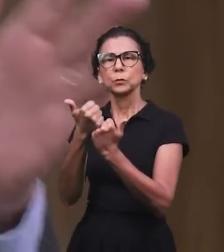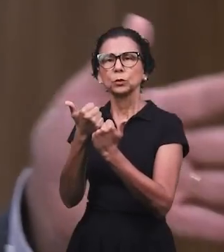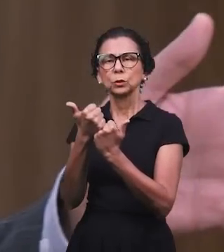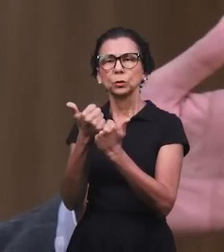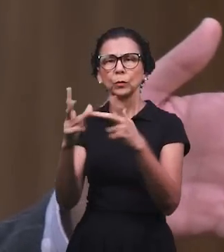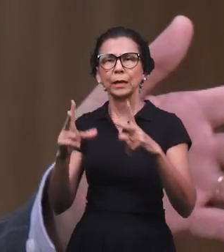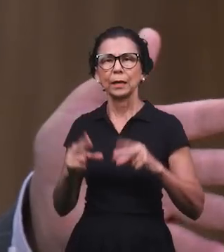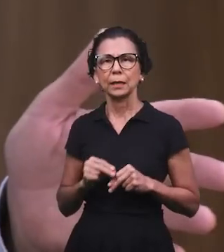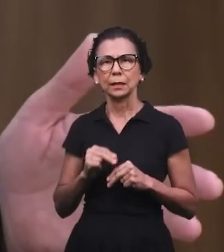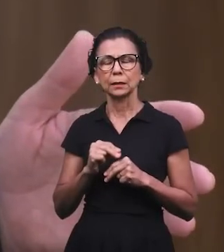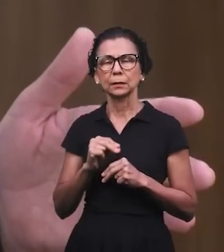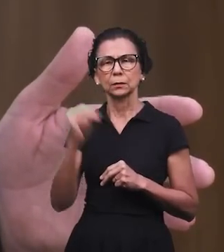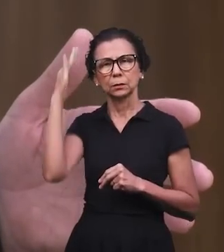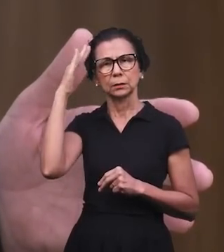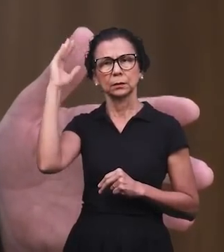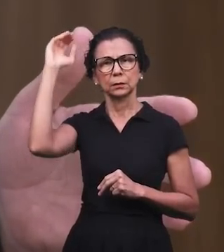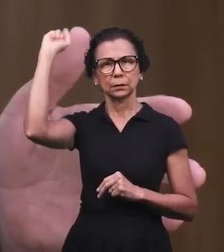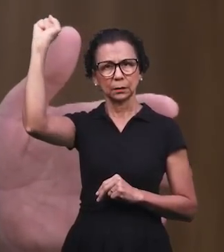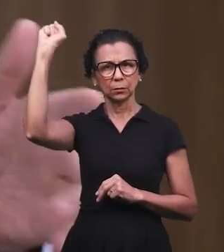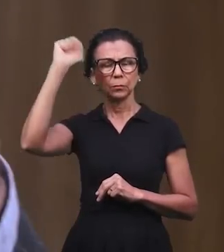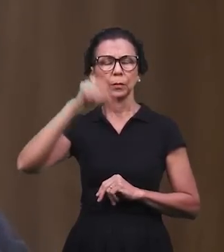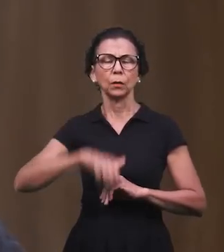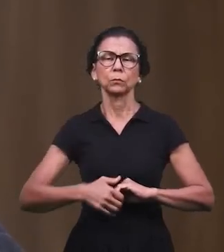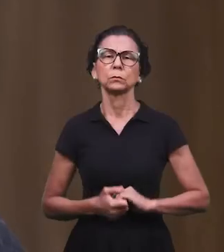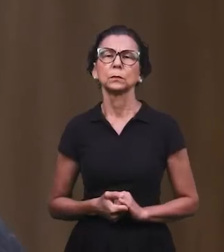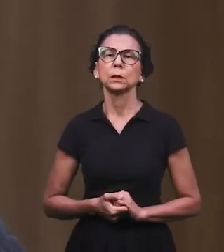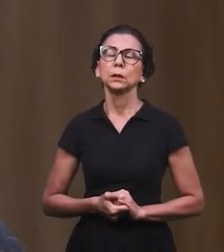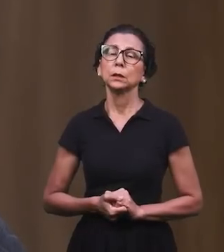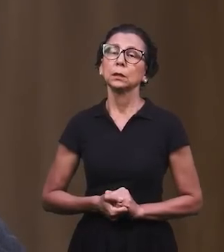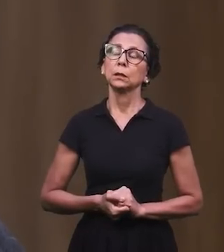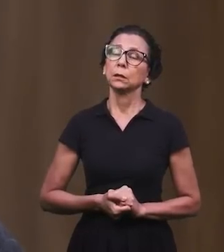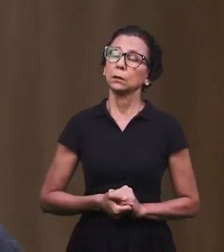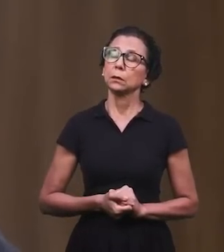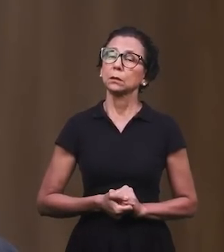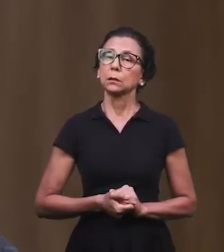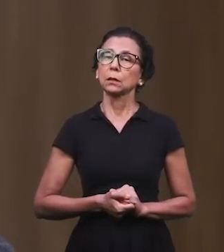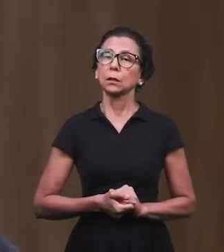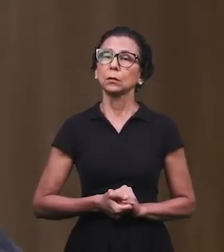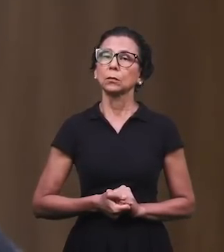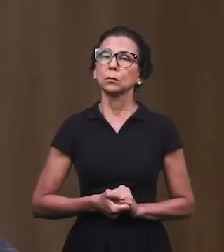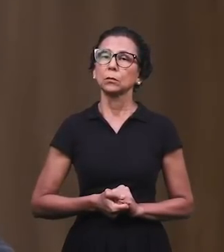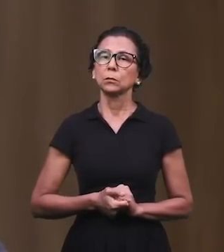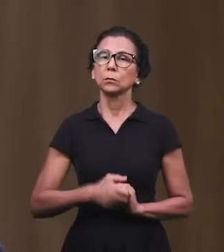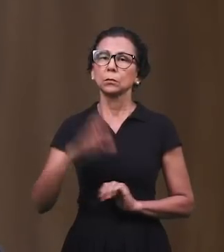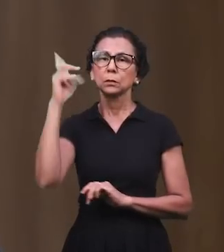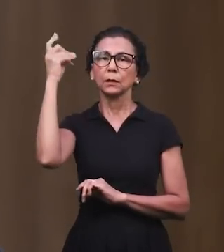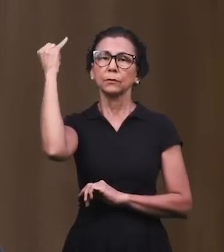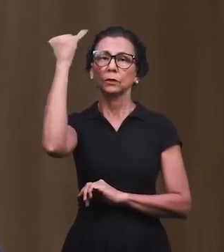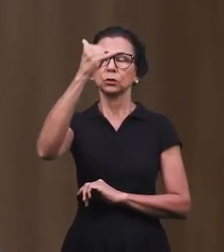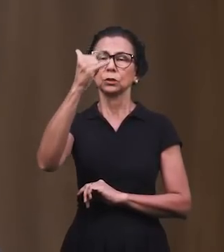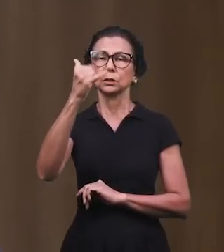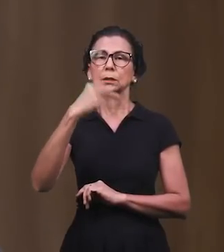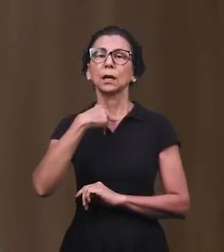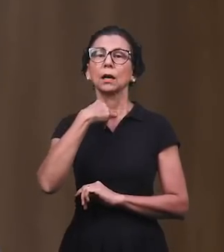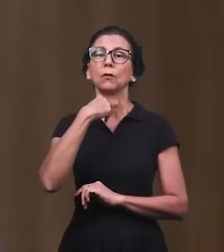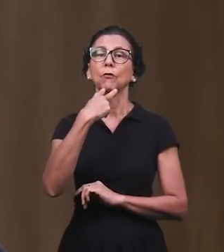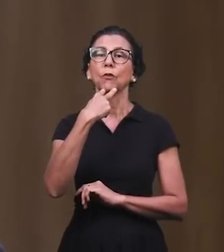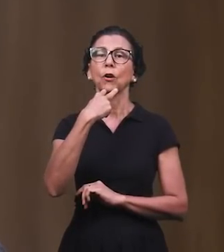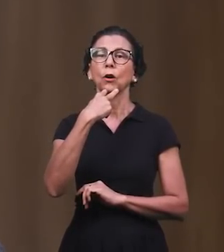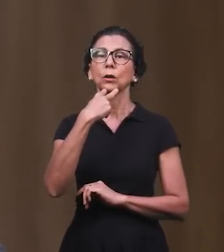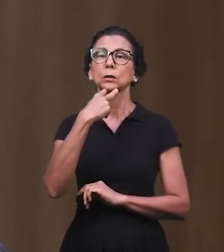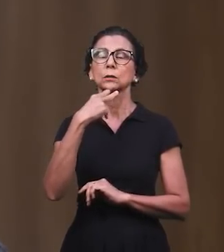A voz do rei é soberana. Exatamente. Os servos ouvem. A voz do rei, o toque do chofar, naquele momento,